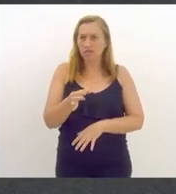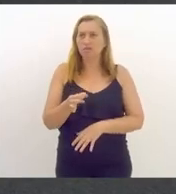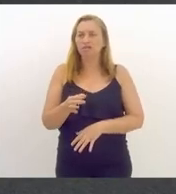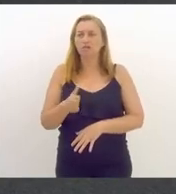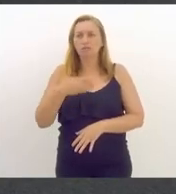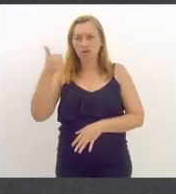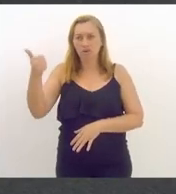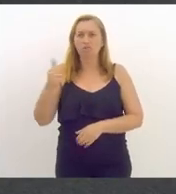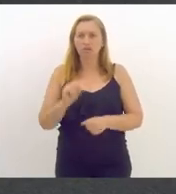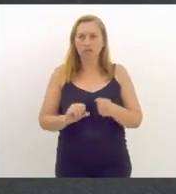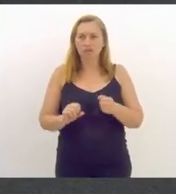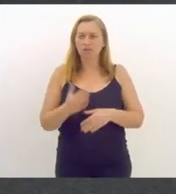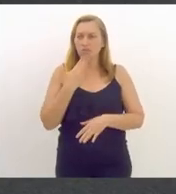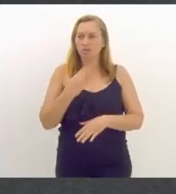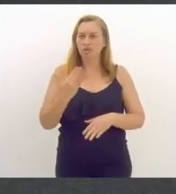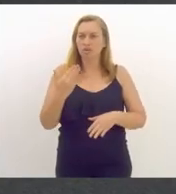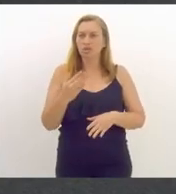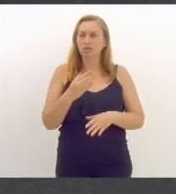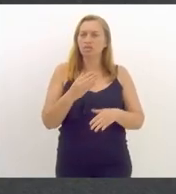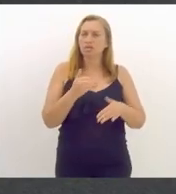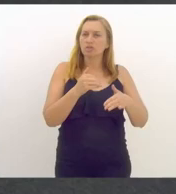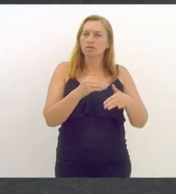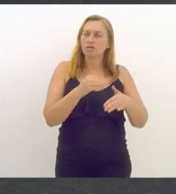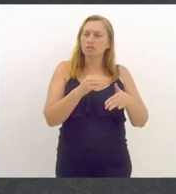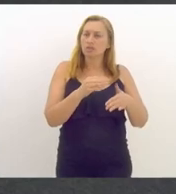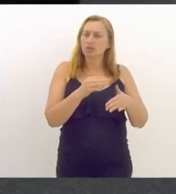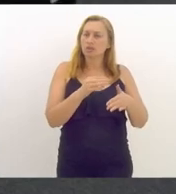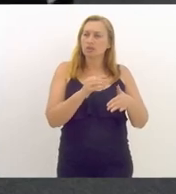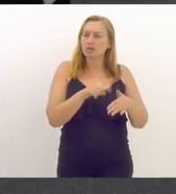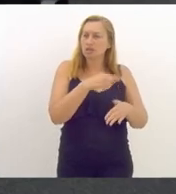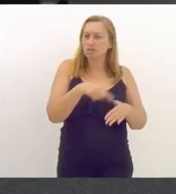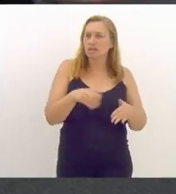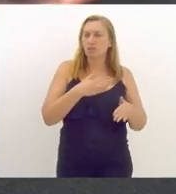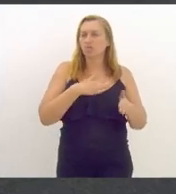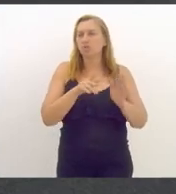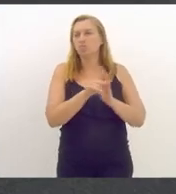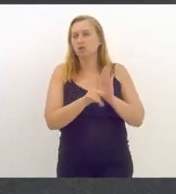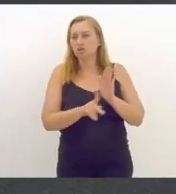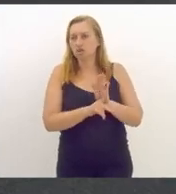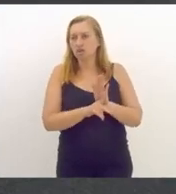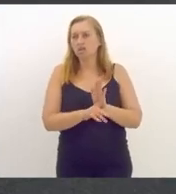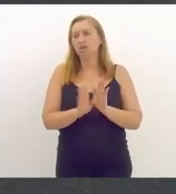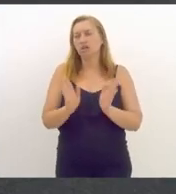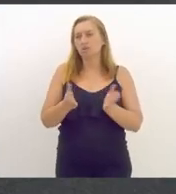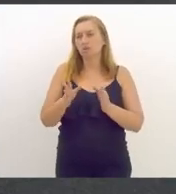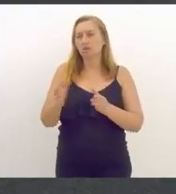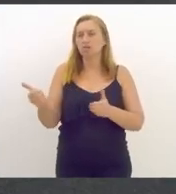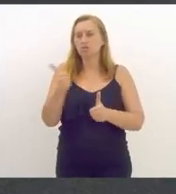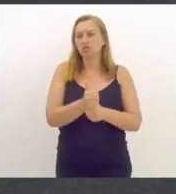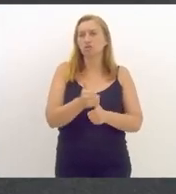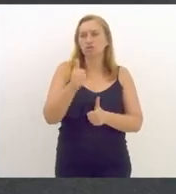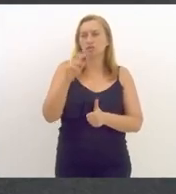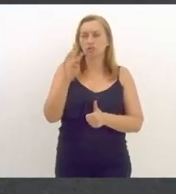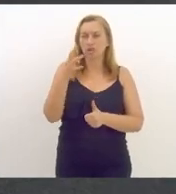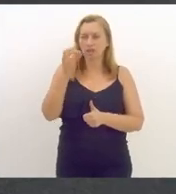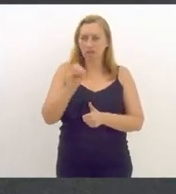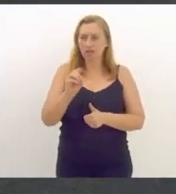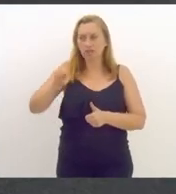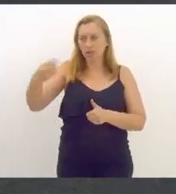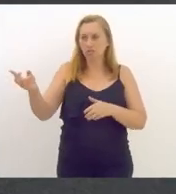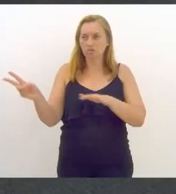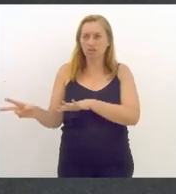adequado é fazer esse movimento então eu tô pedindo o arquivamento do meu projeto começou a associar o projeto Renato e se você é silenciar autorizar na semana que vem